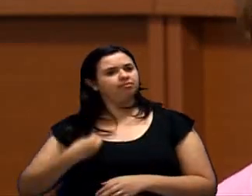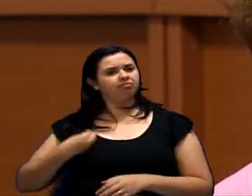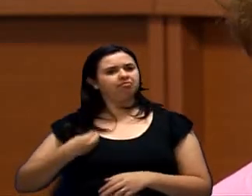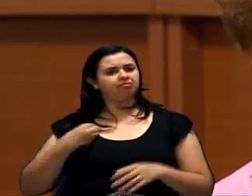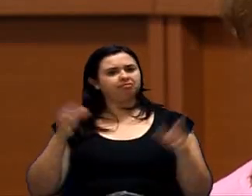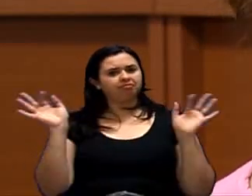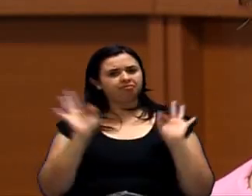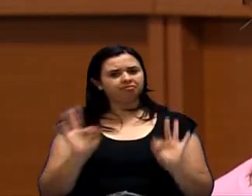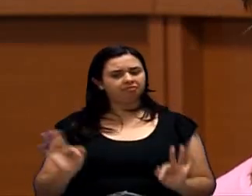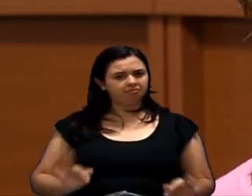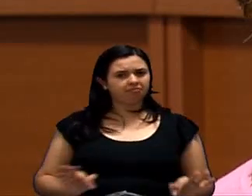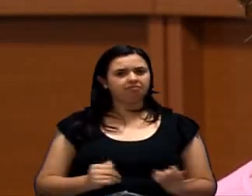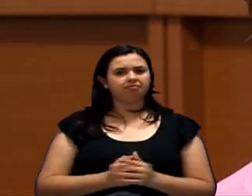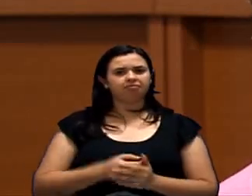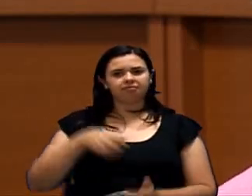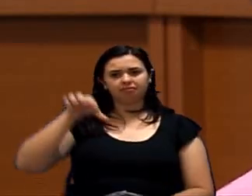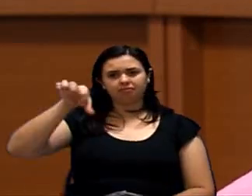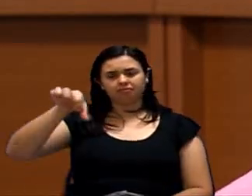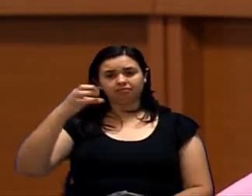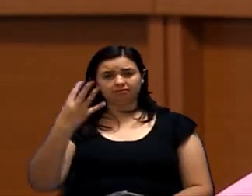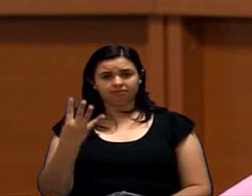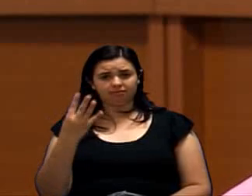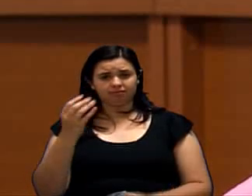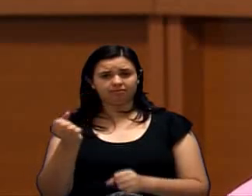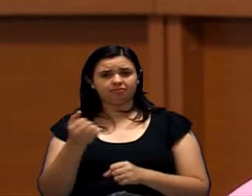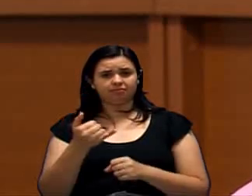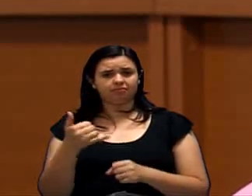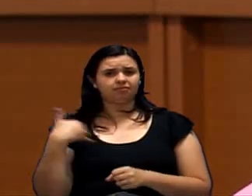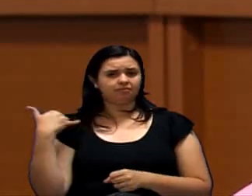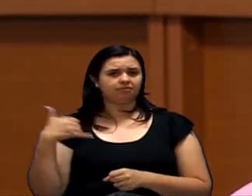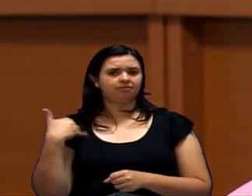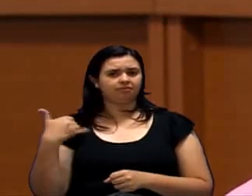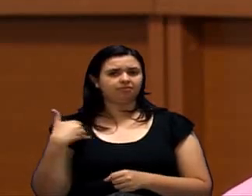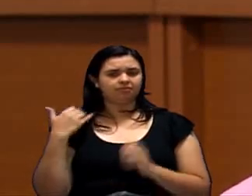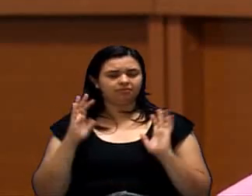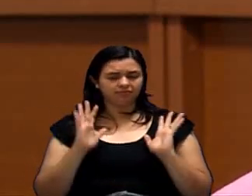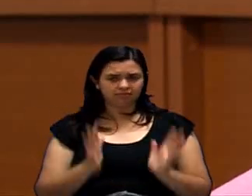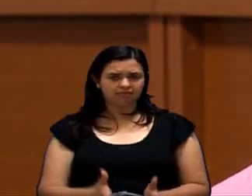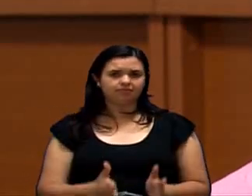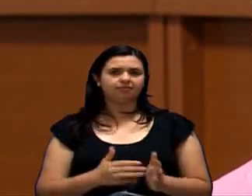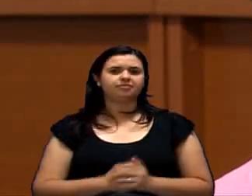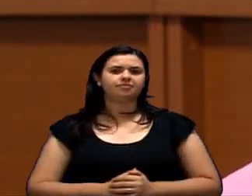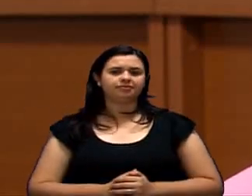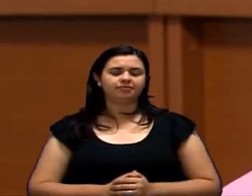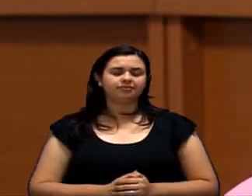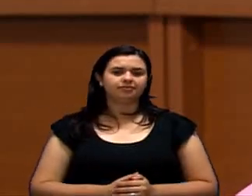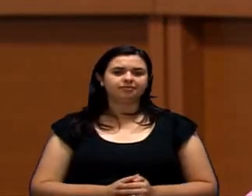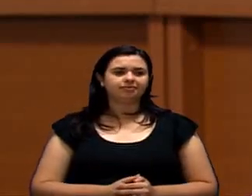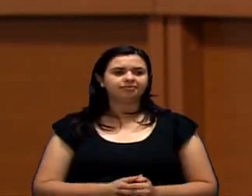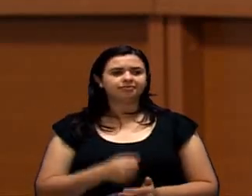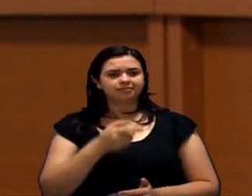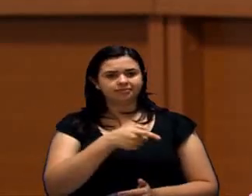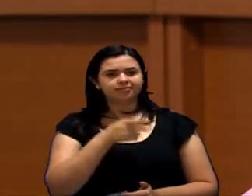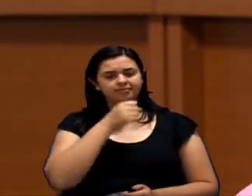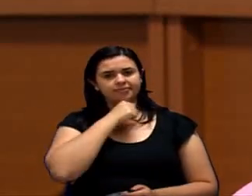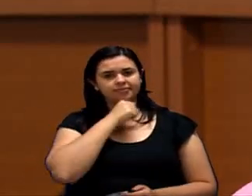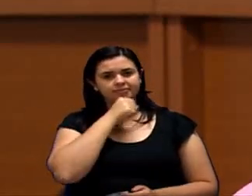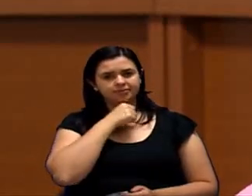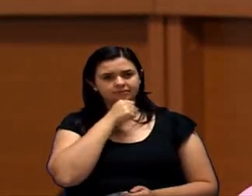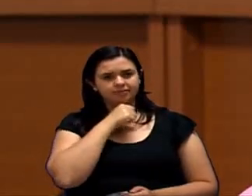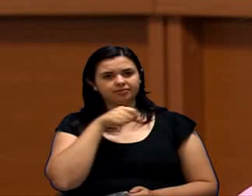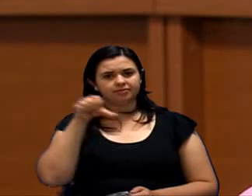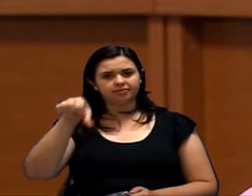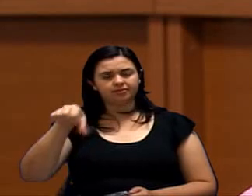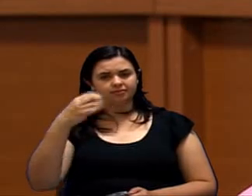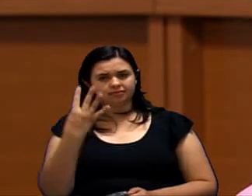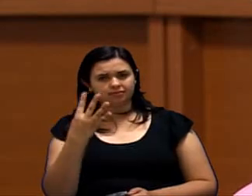bem, com 94 anos. 94 anos, fez nossa família, né? Graças a Deus. E minha avó, ela com